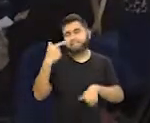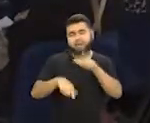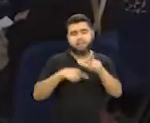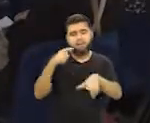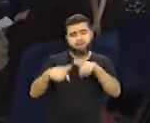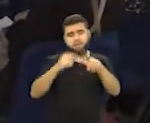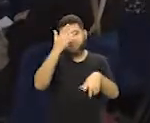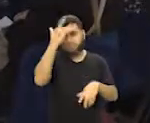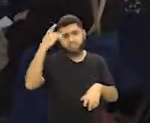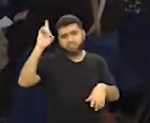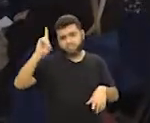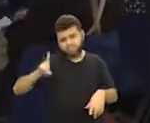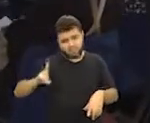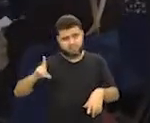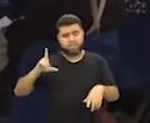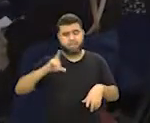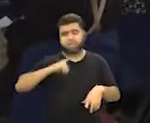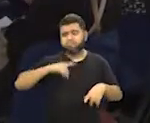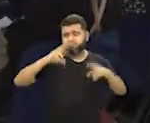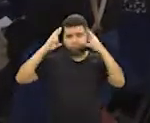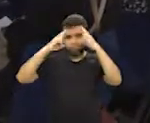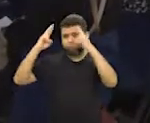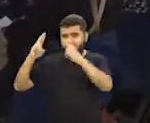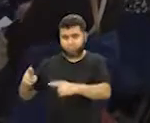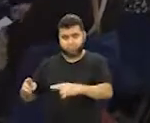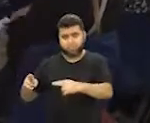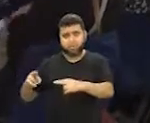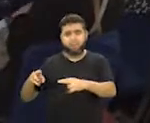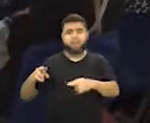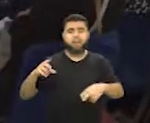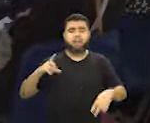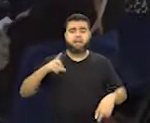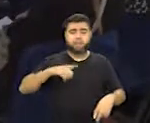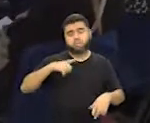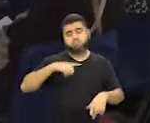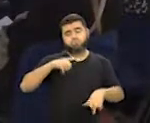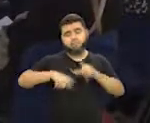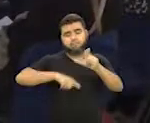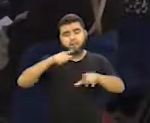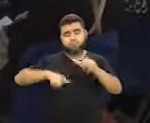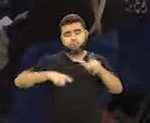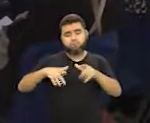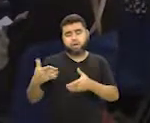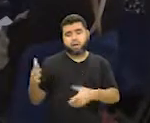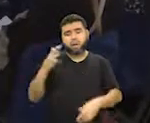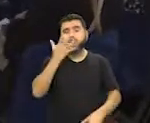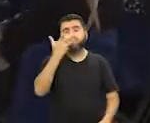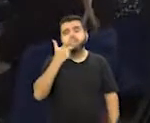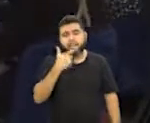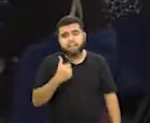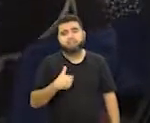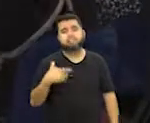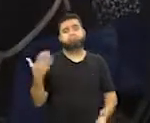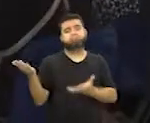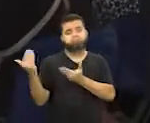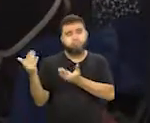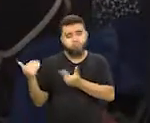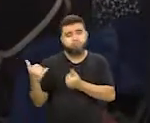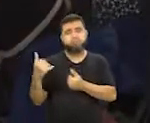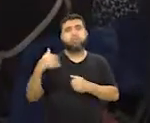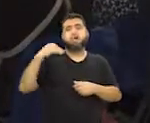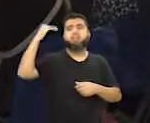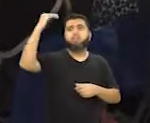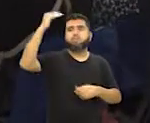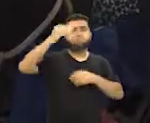com deficiência tenha seu espaço respeitado. O Centro Bem Me Quer trabalha com crianças, jovens e adultos com qualquer tipo